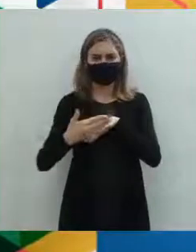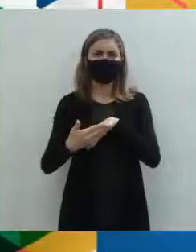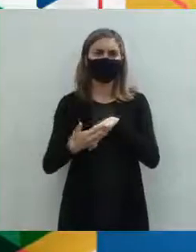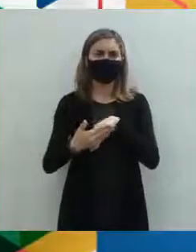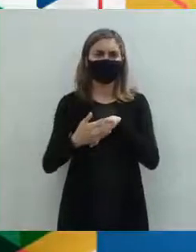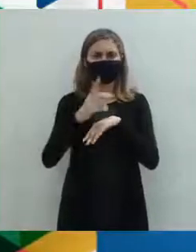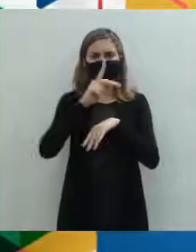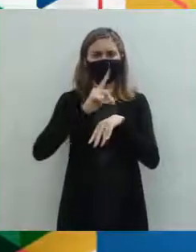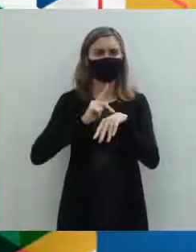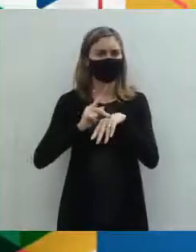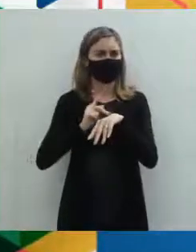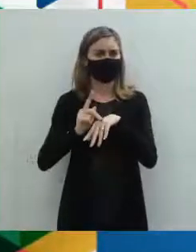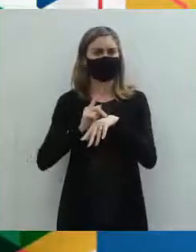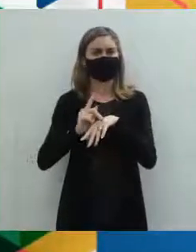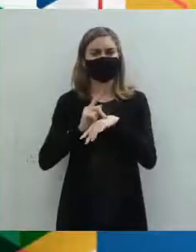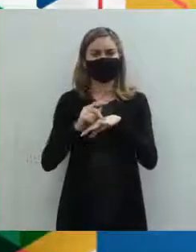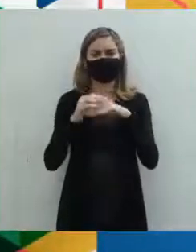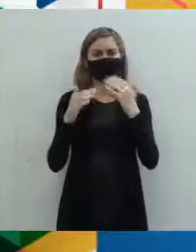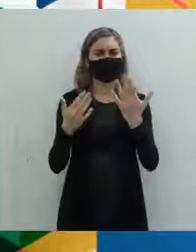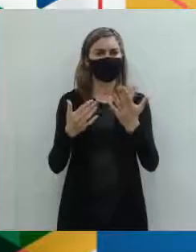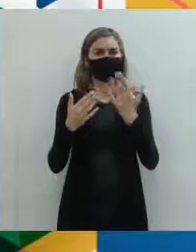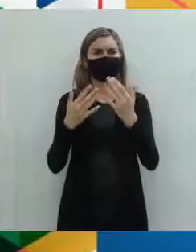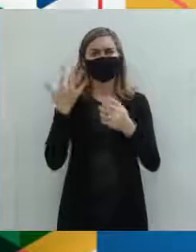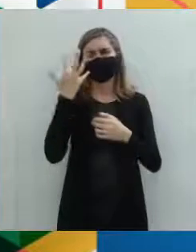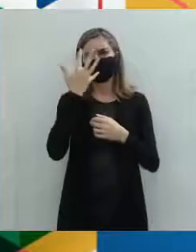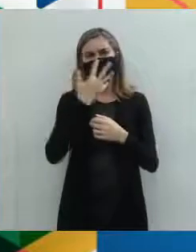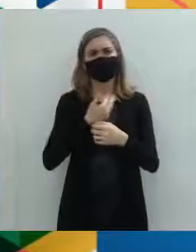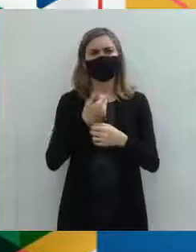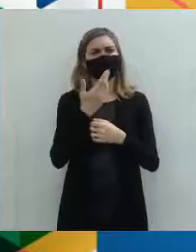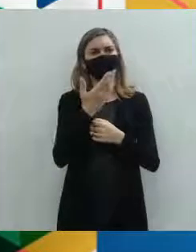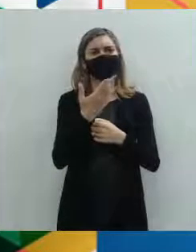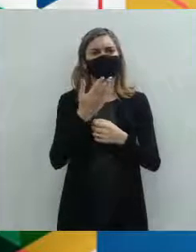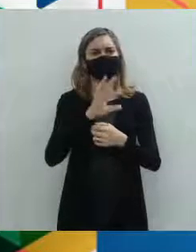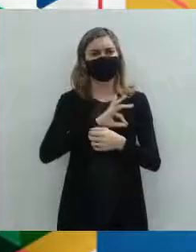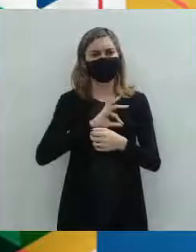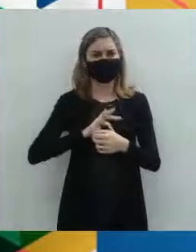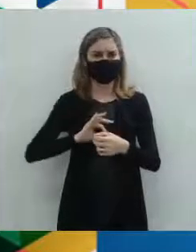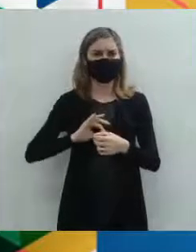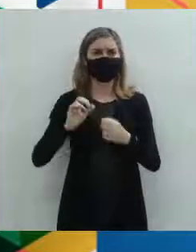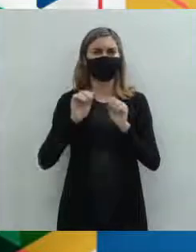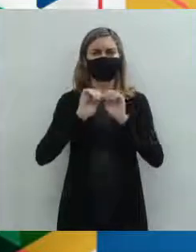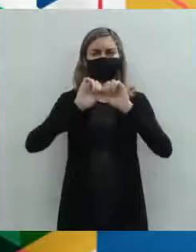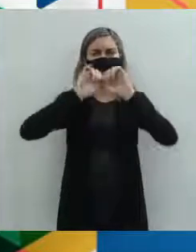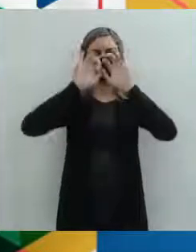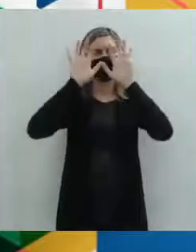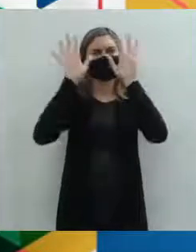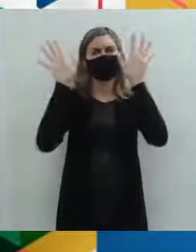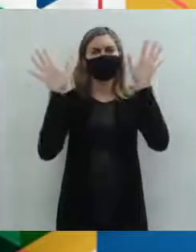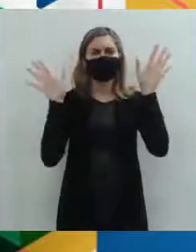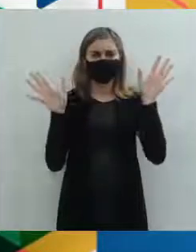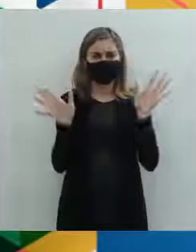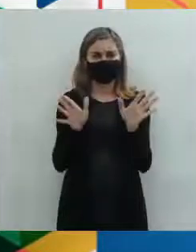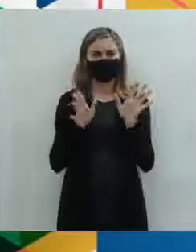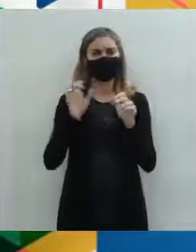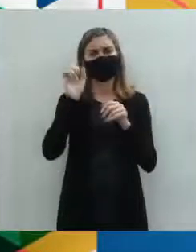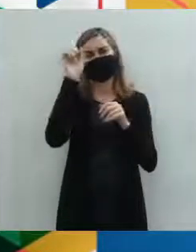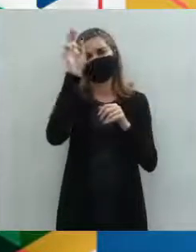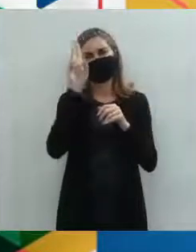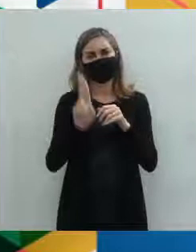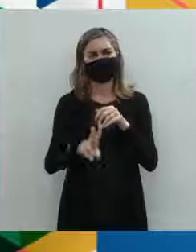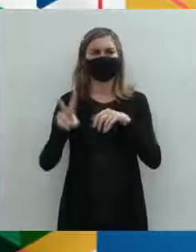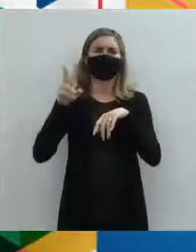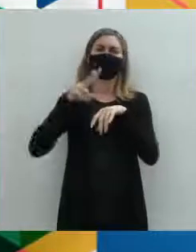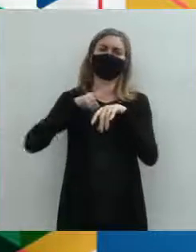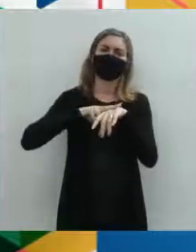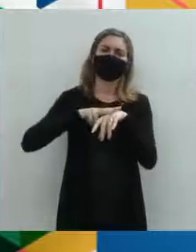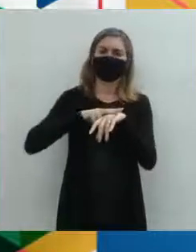brancas, preto, né? Então tá aí belíssimo esse tigre. Depois a gente tem esse pavão, e aí a gente vê o azul, vê o